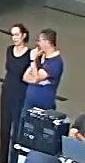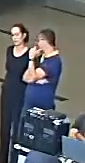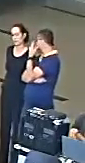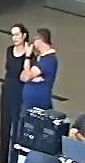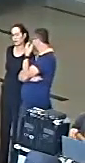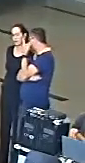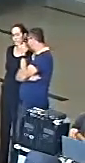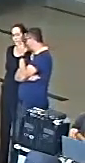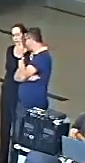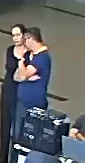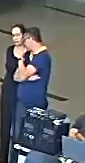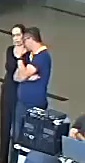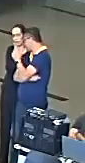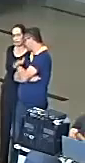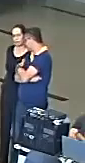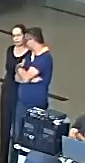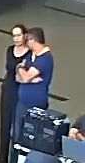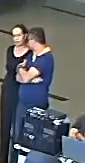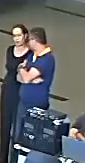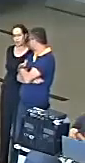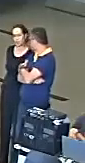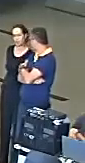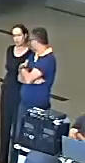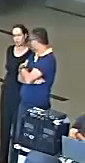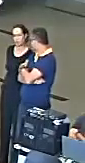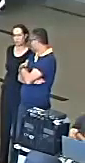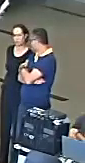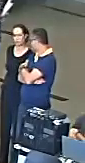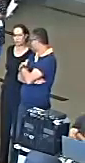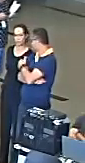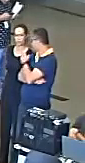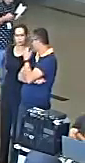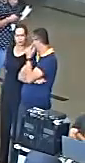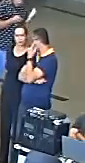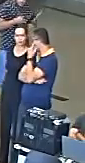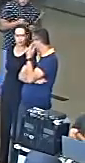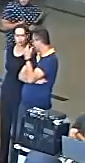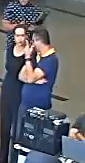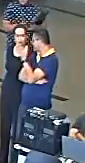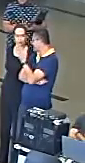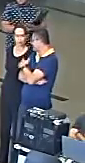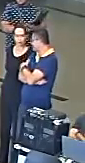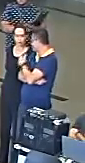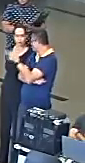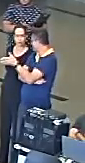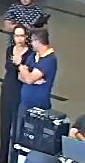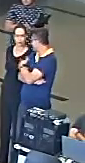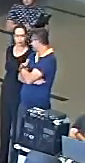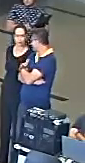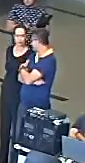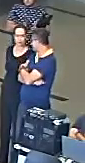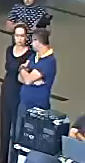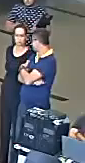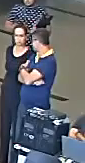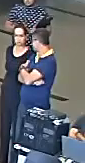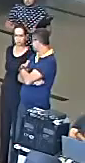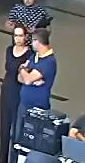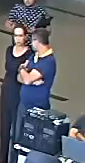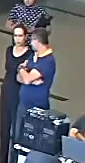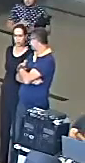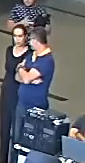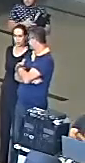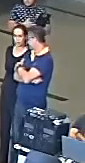nós no microfone se apresenta aí diga De onde você é é boa boa boa tarde ainda né boa tarde a todos tá